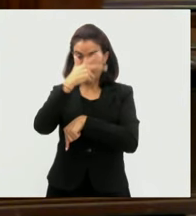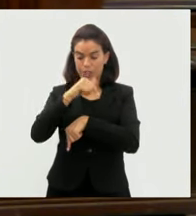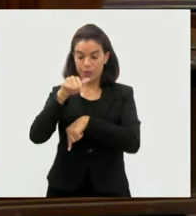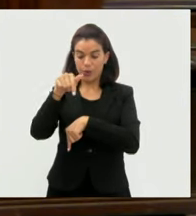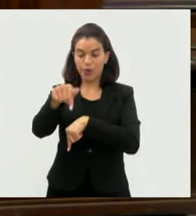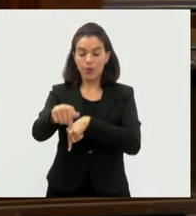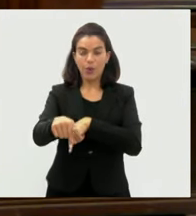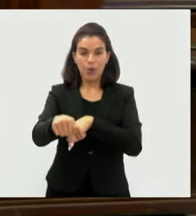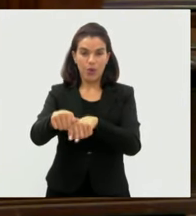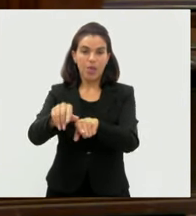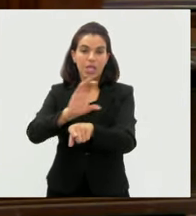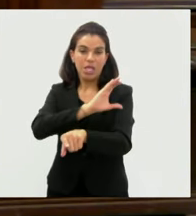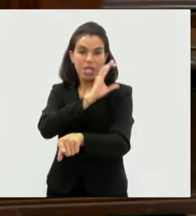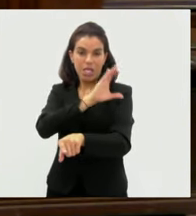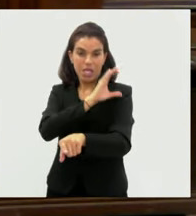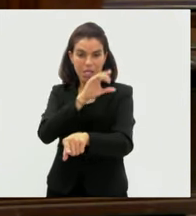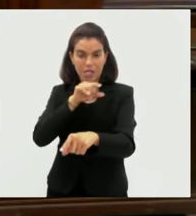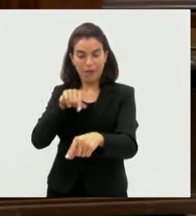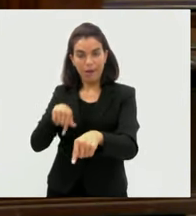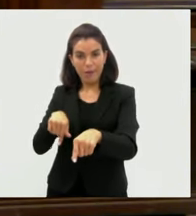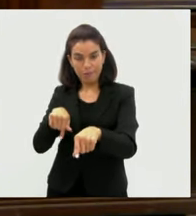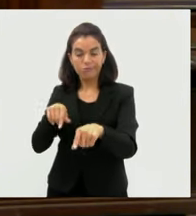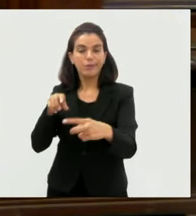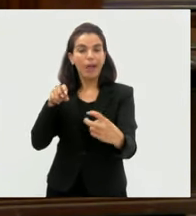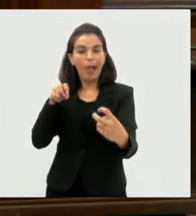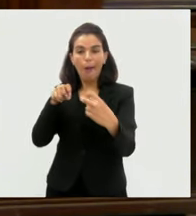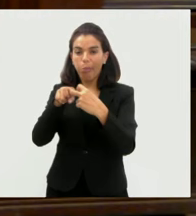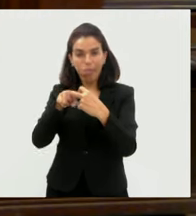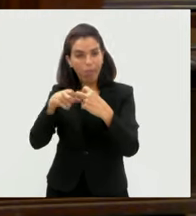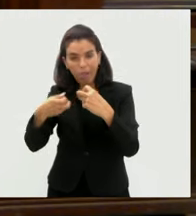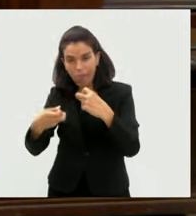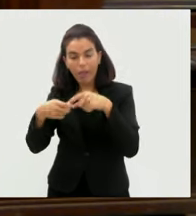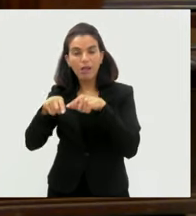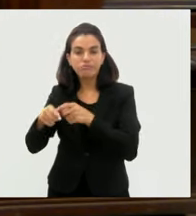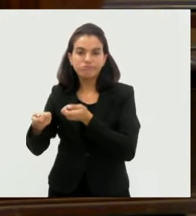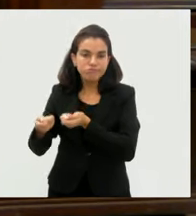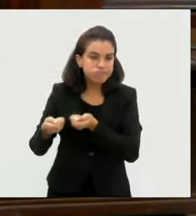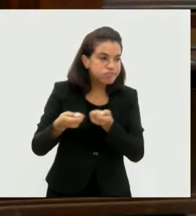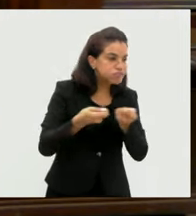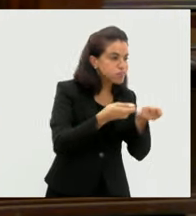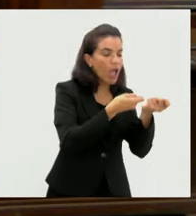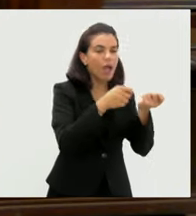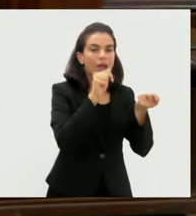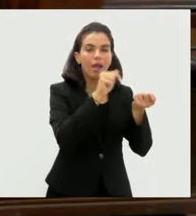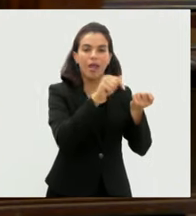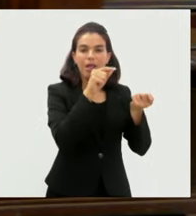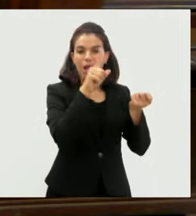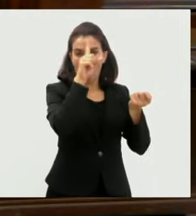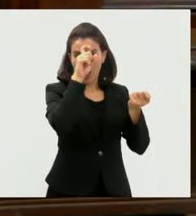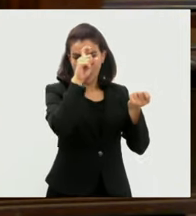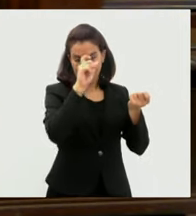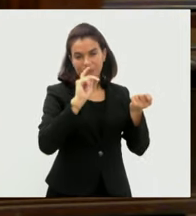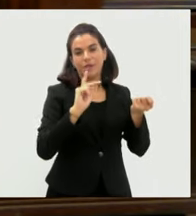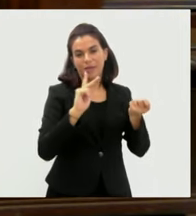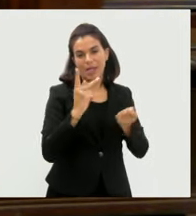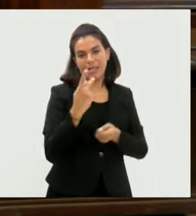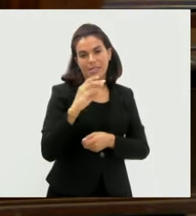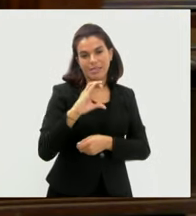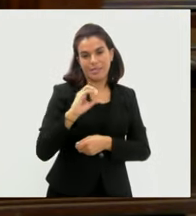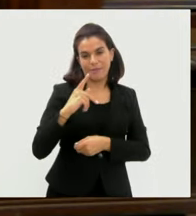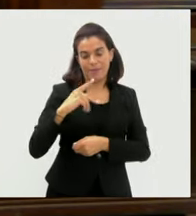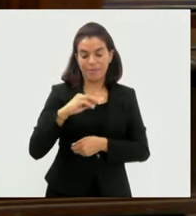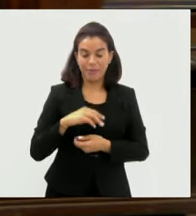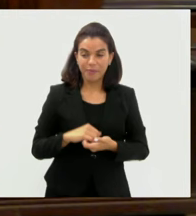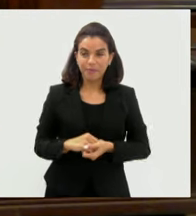dos Goitacazes são levados para o HPM. Então, conseguimos sensibilizar o nosso governador,